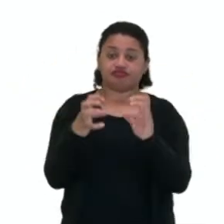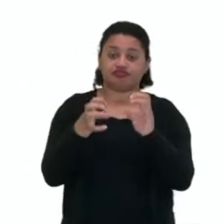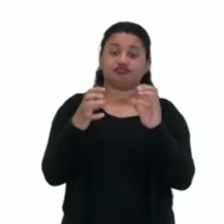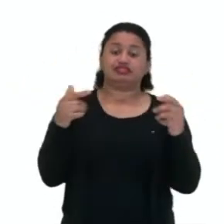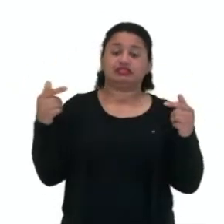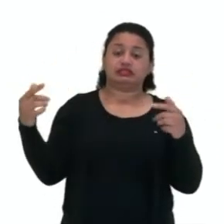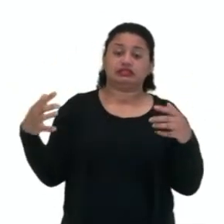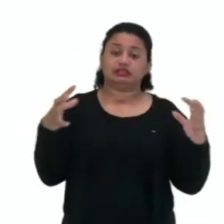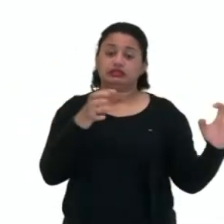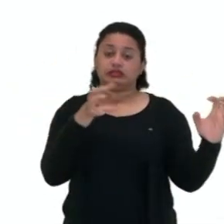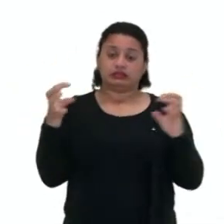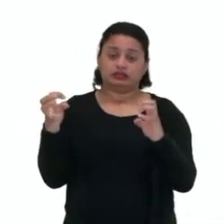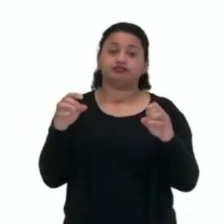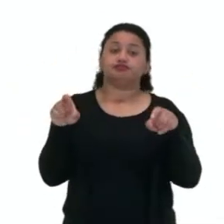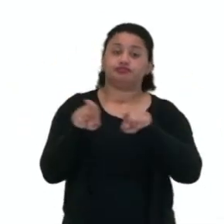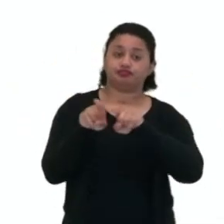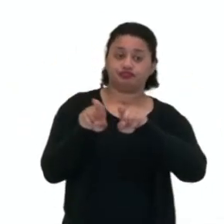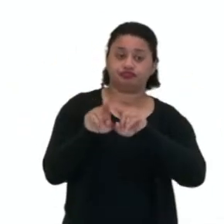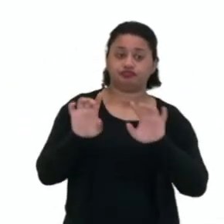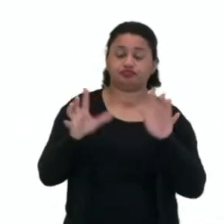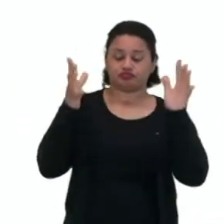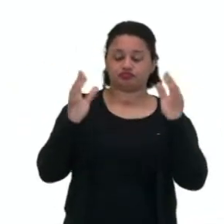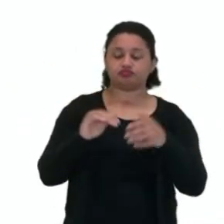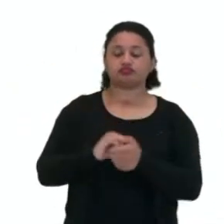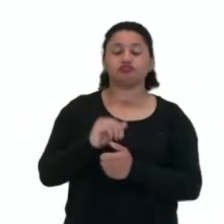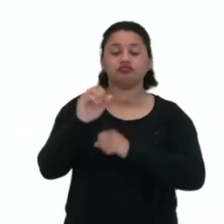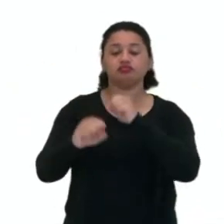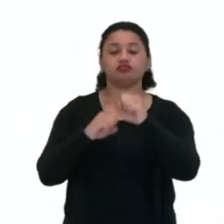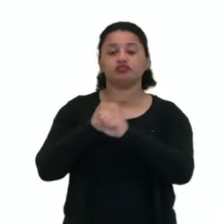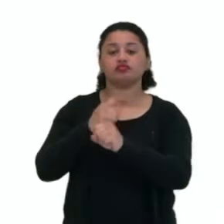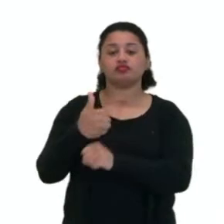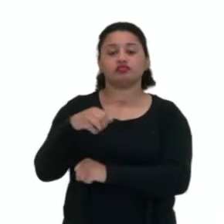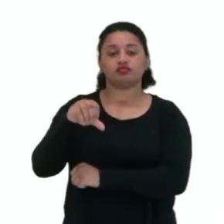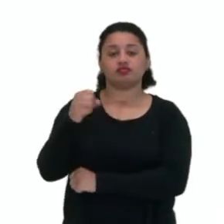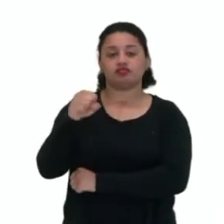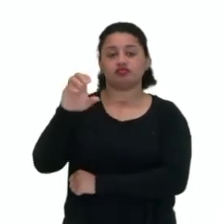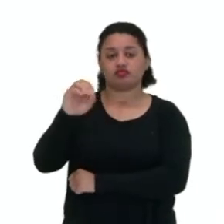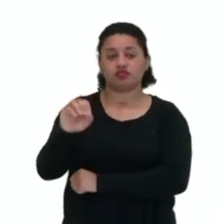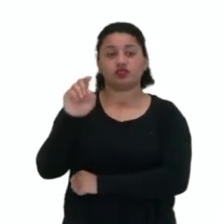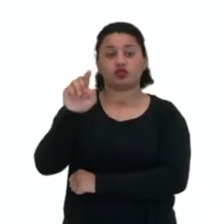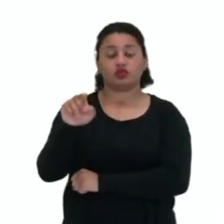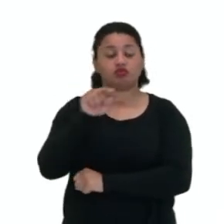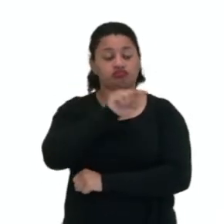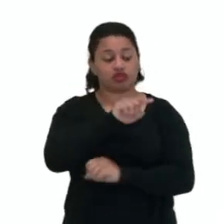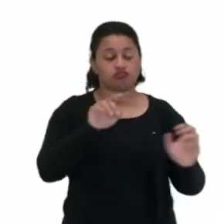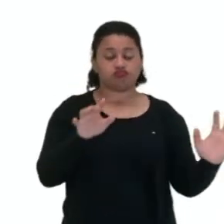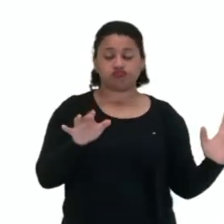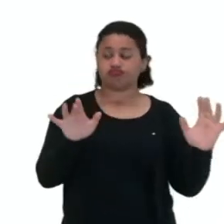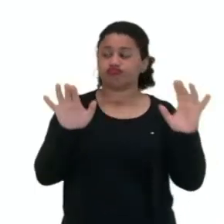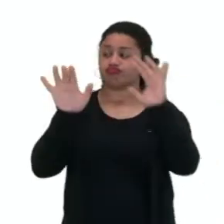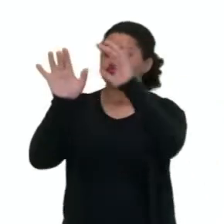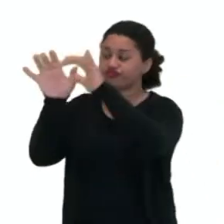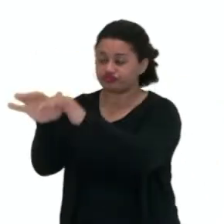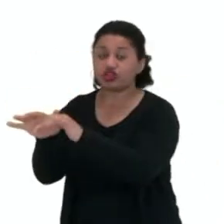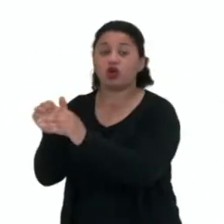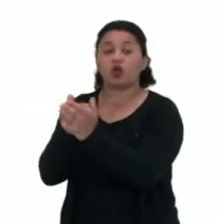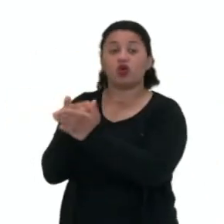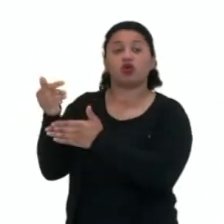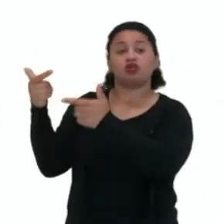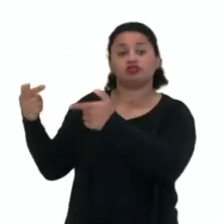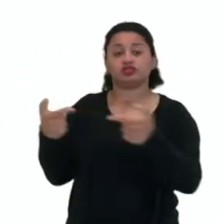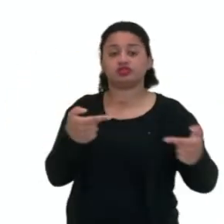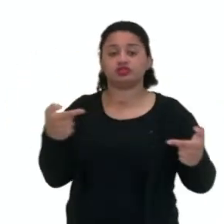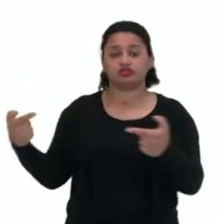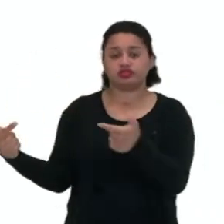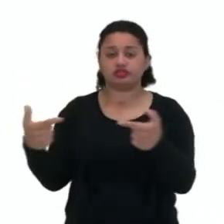alguns conflitos. Confere aqui, ó. Em 1980, o Iraque invadiu o Irã, dando início à guerra do